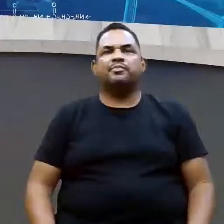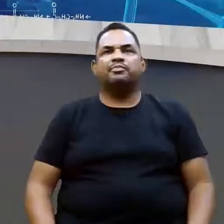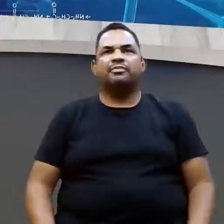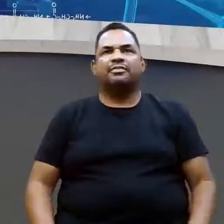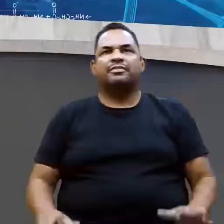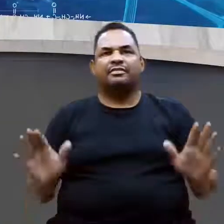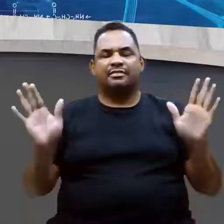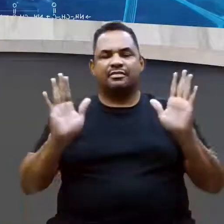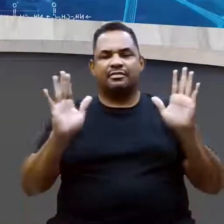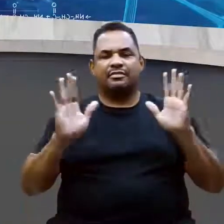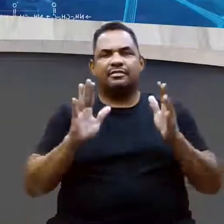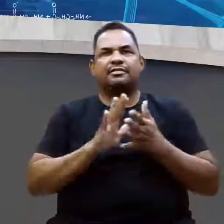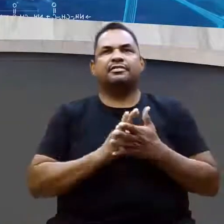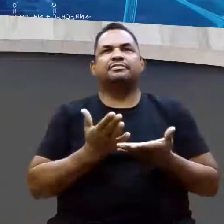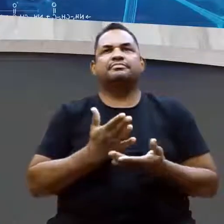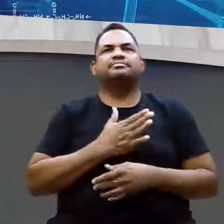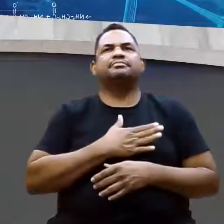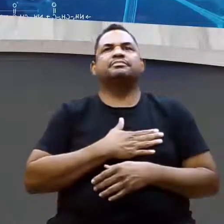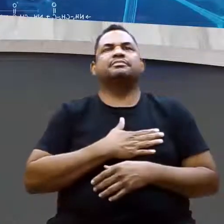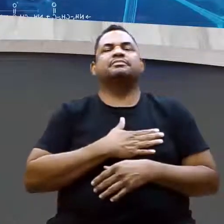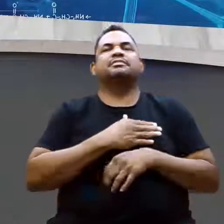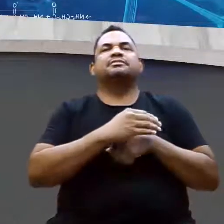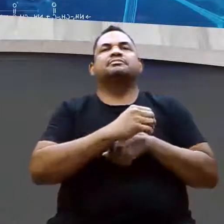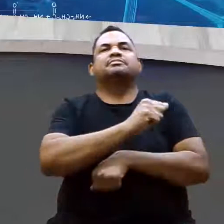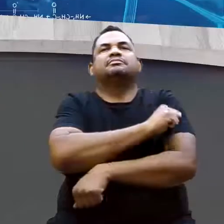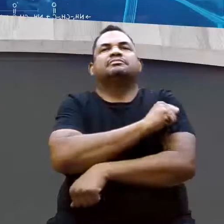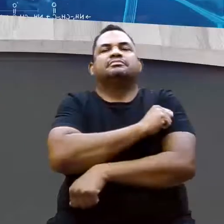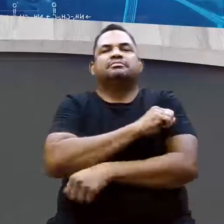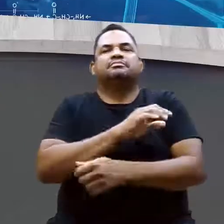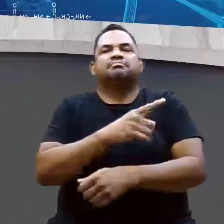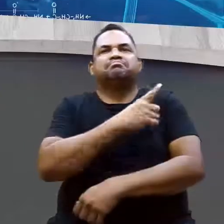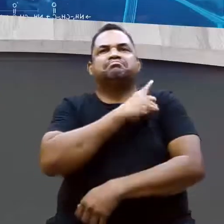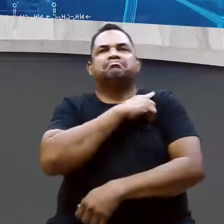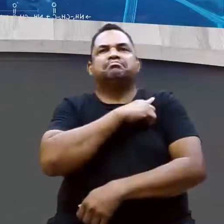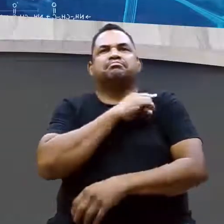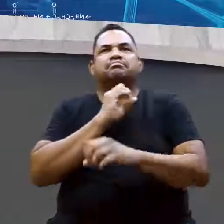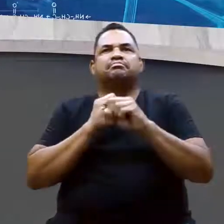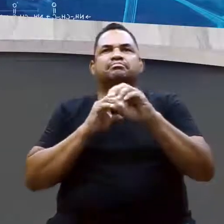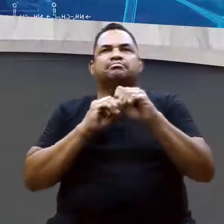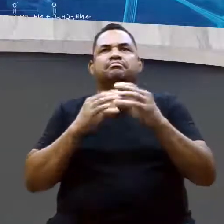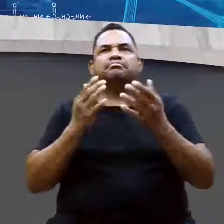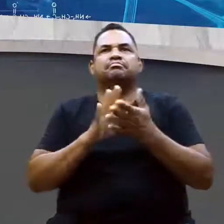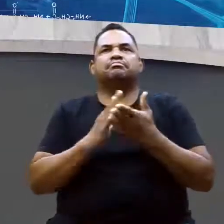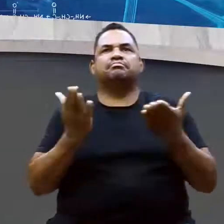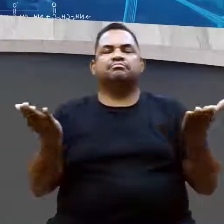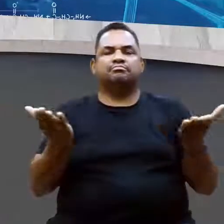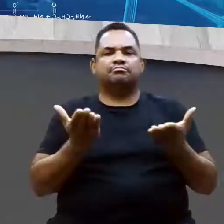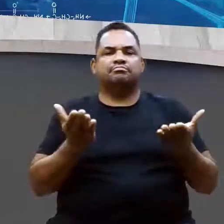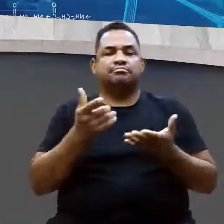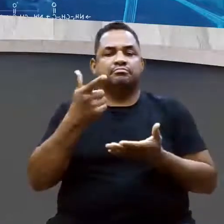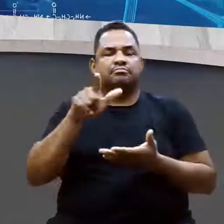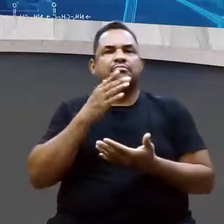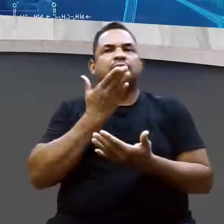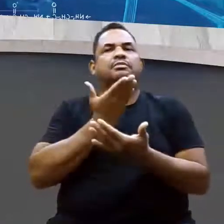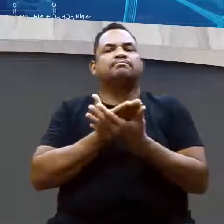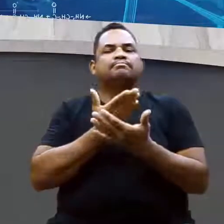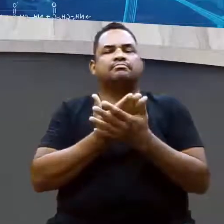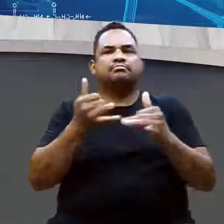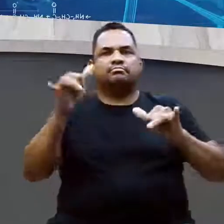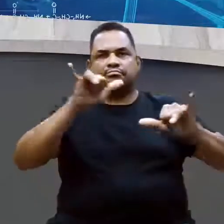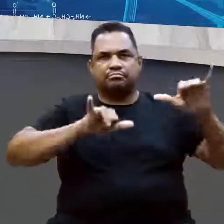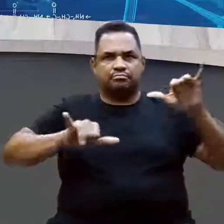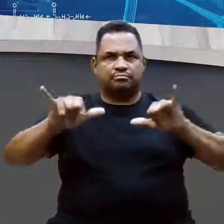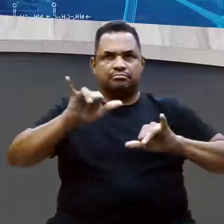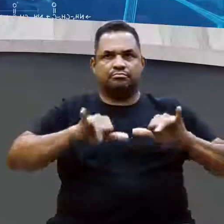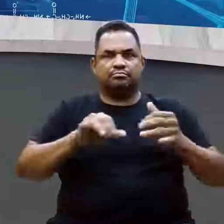Olá, meu caro aluno do primeiro ano do ensino médio. Estamos aqui com mais uma aula de Química para você. Aqui quem